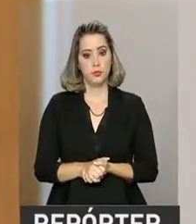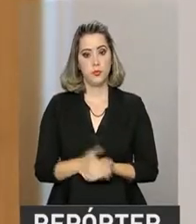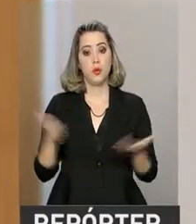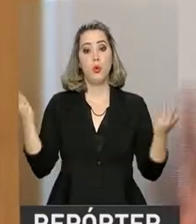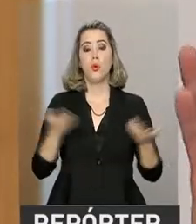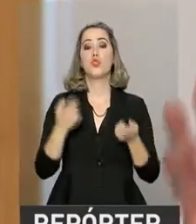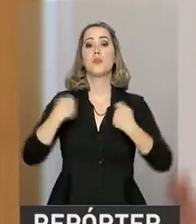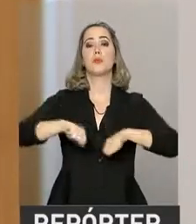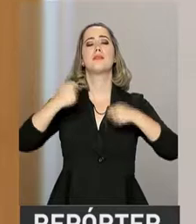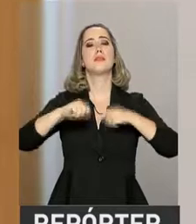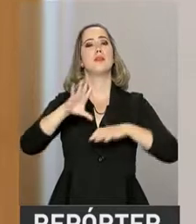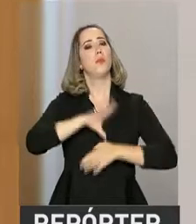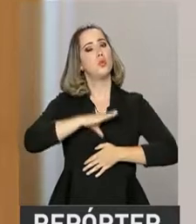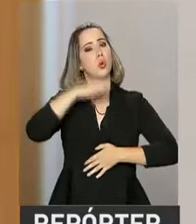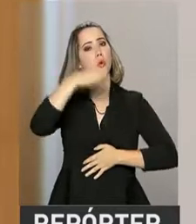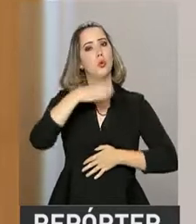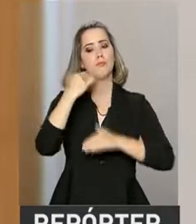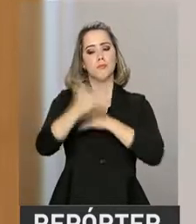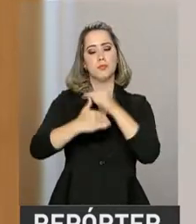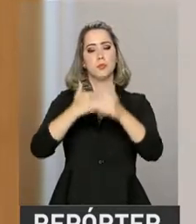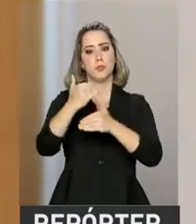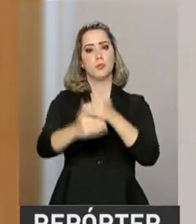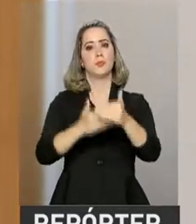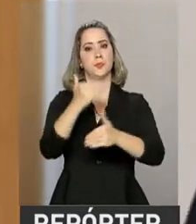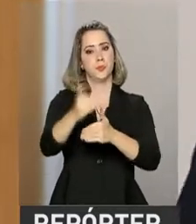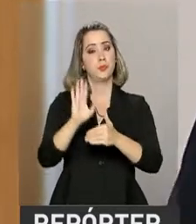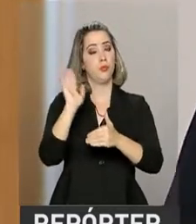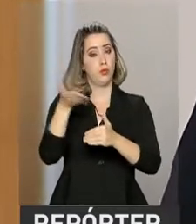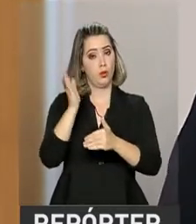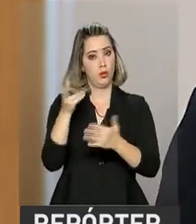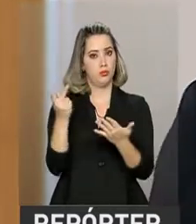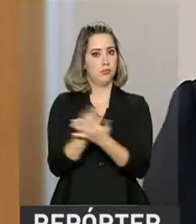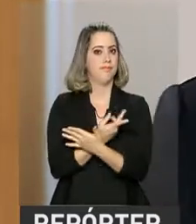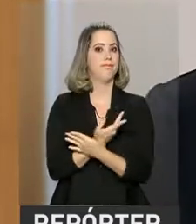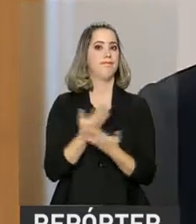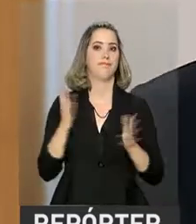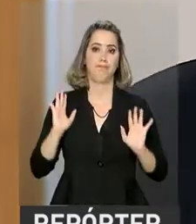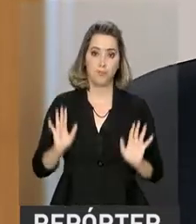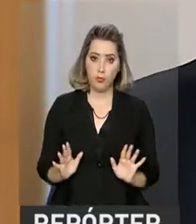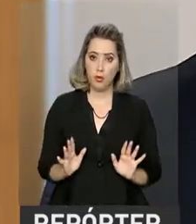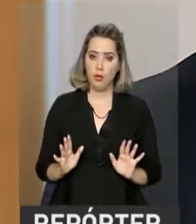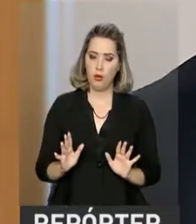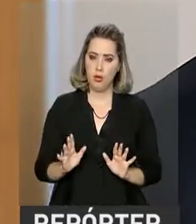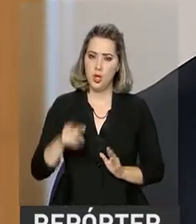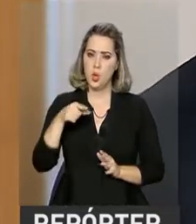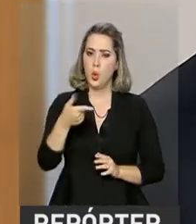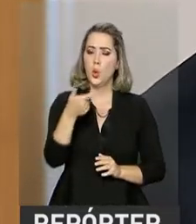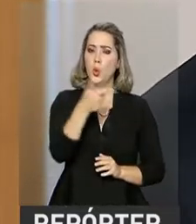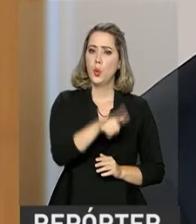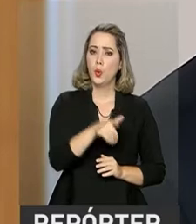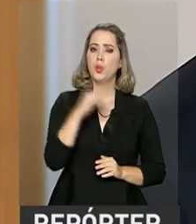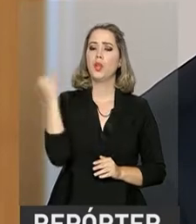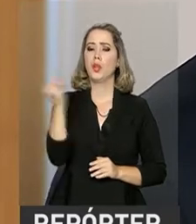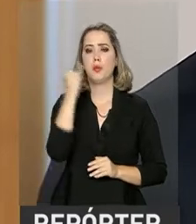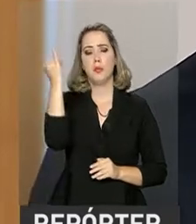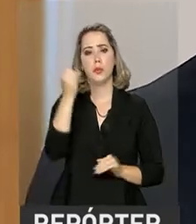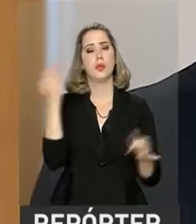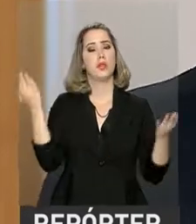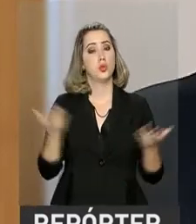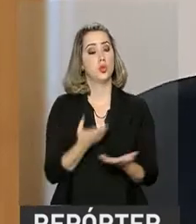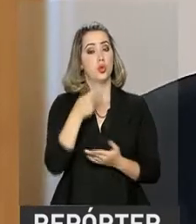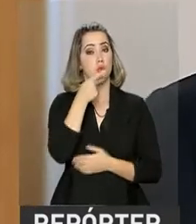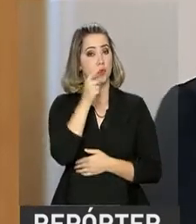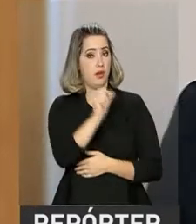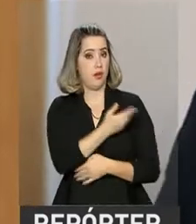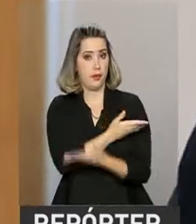dia para avançar como estamos avançando aqui e outra palavra chave penso eu que pode presidir esta